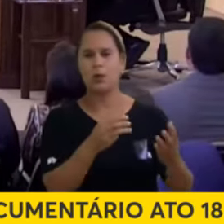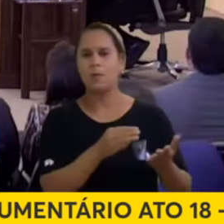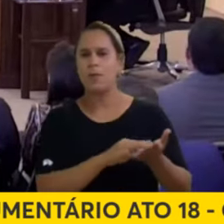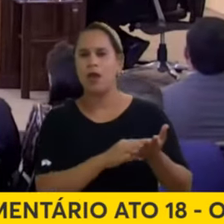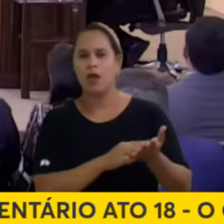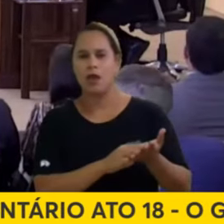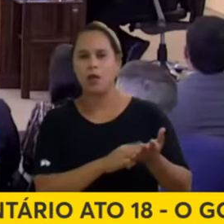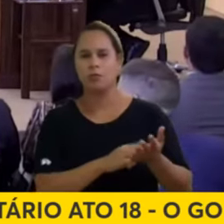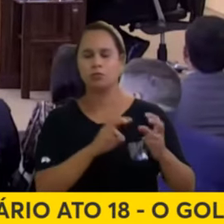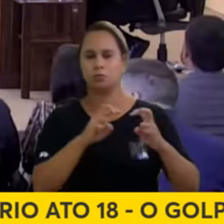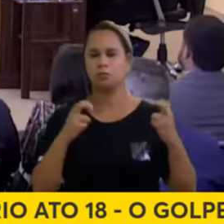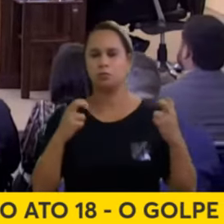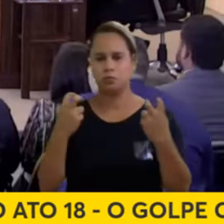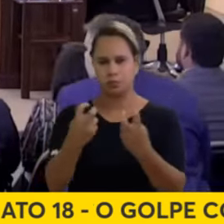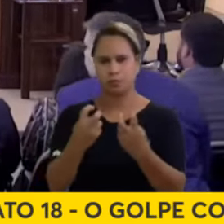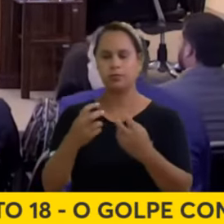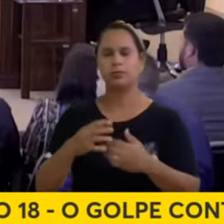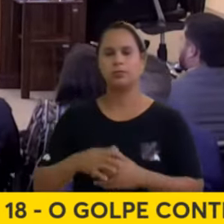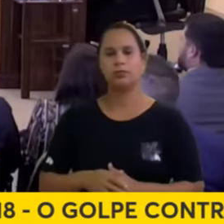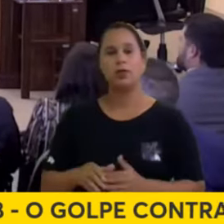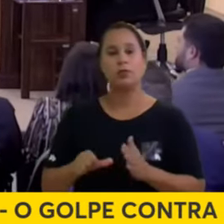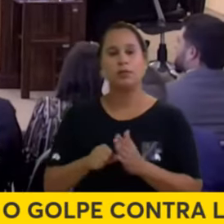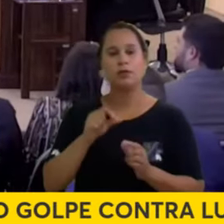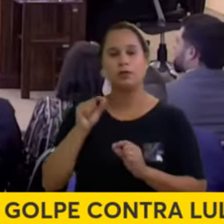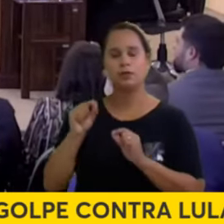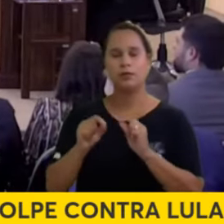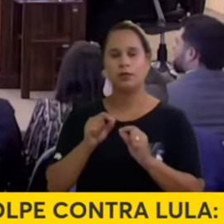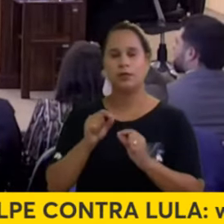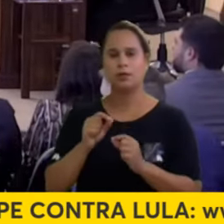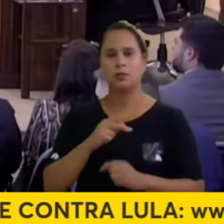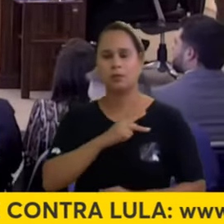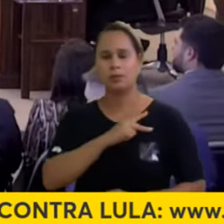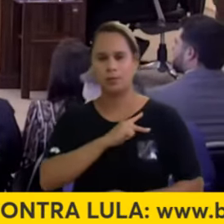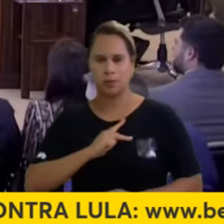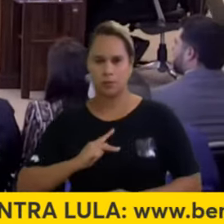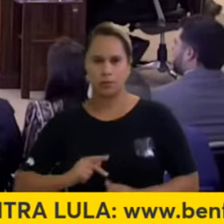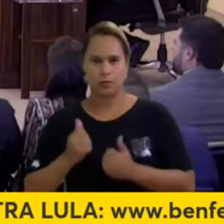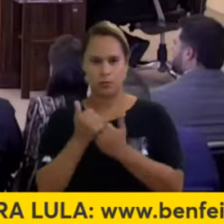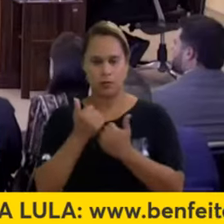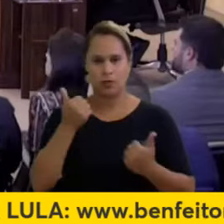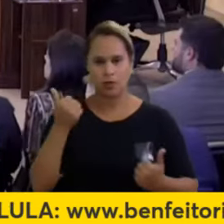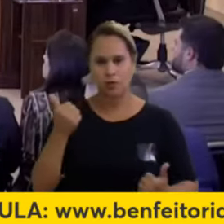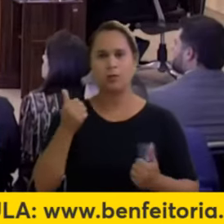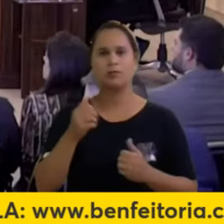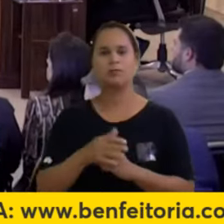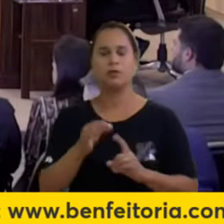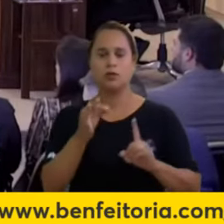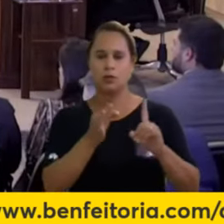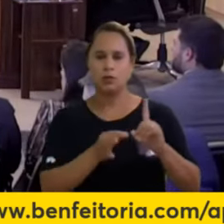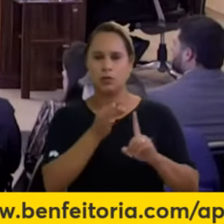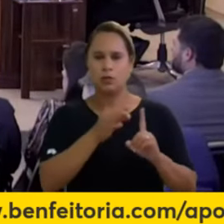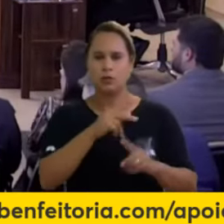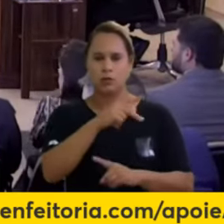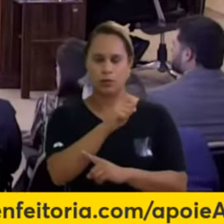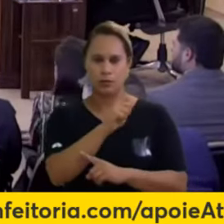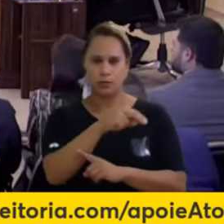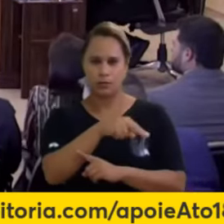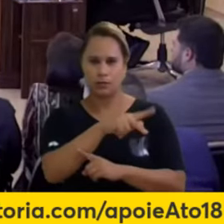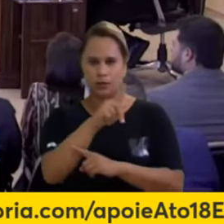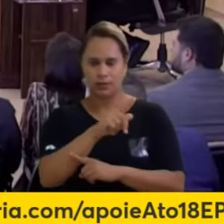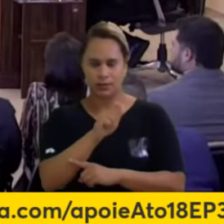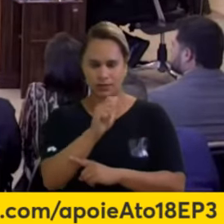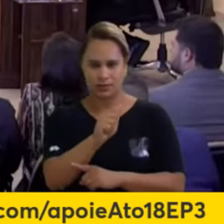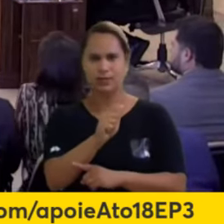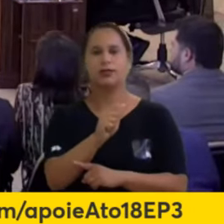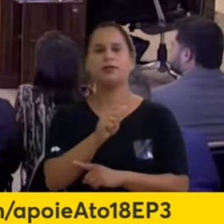nosso ilustre co-presidente e corregedor Desembargador panza nos acompanham eh presencialmente